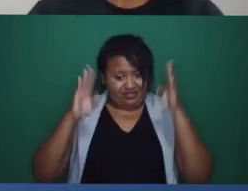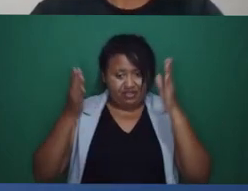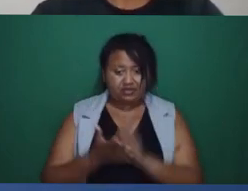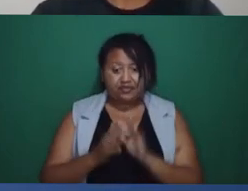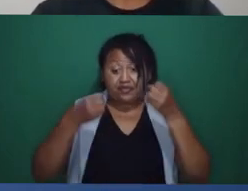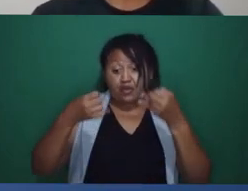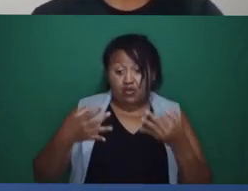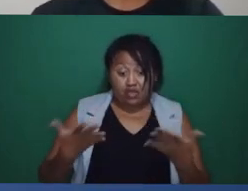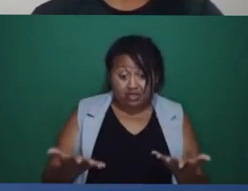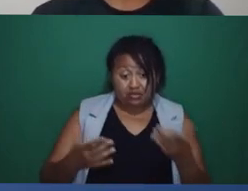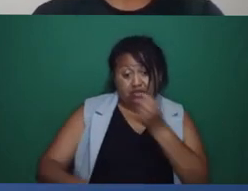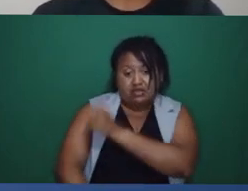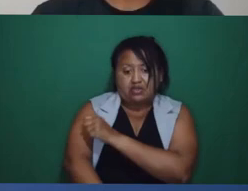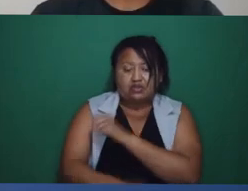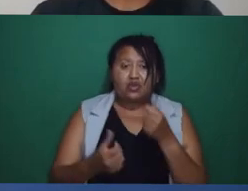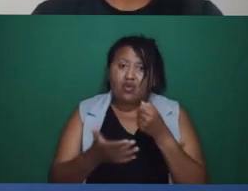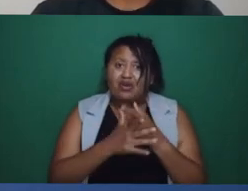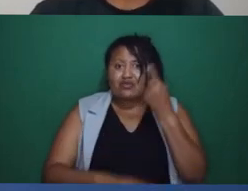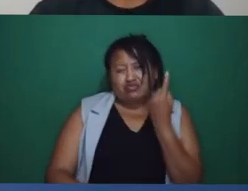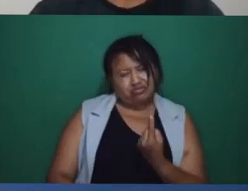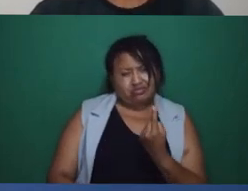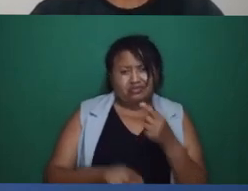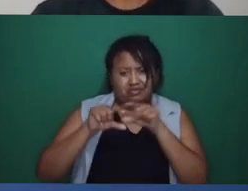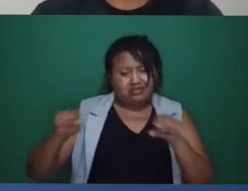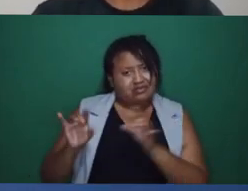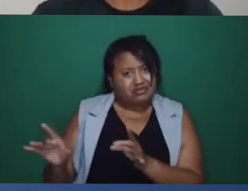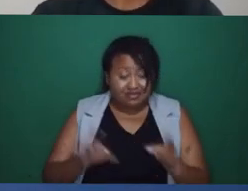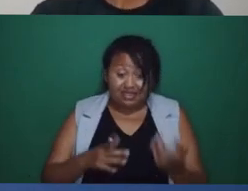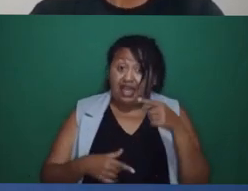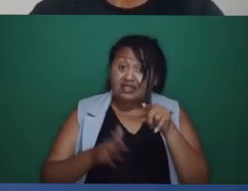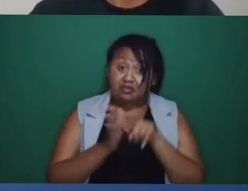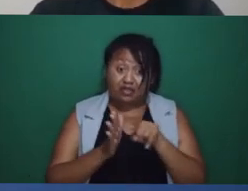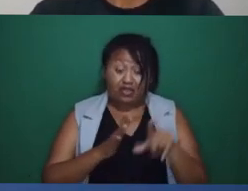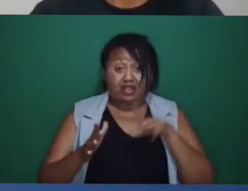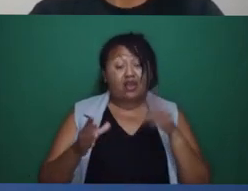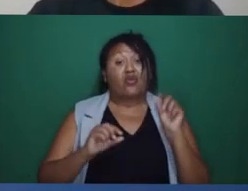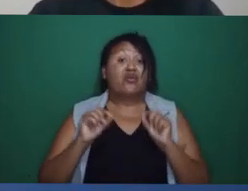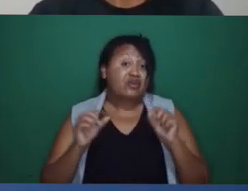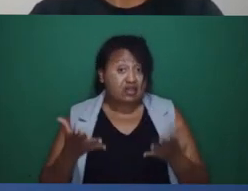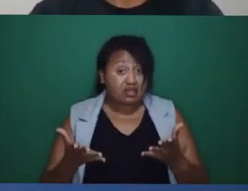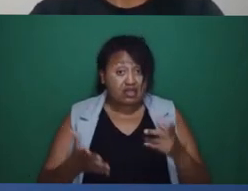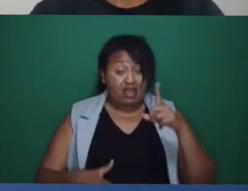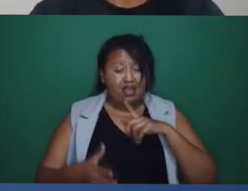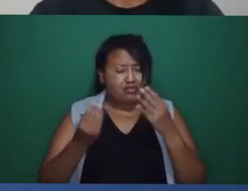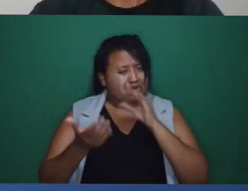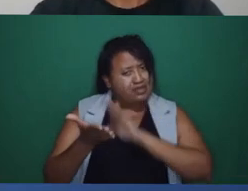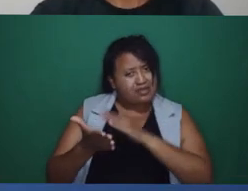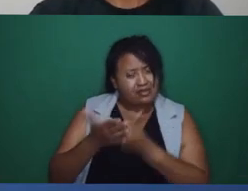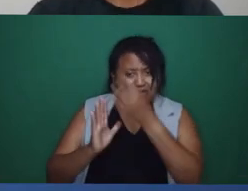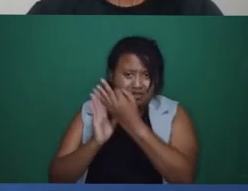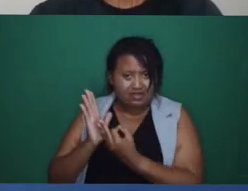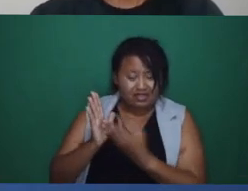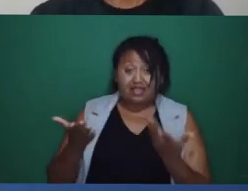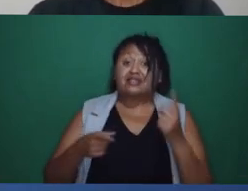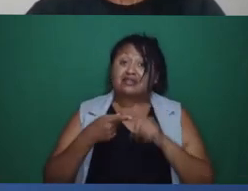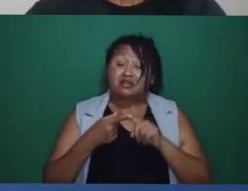quantos alunos compraram somente um bilhete essa questão ela envolvia muita interpretação textual